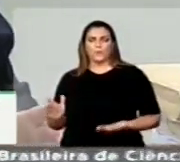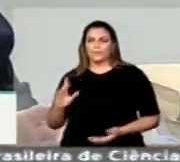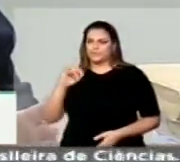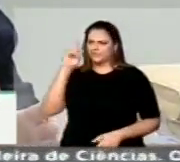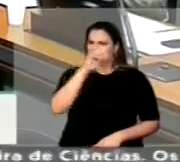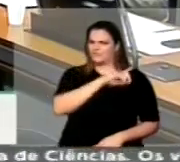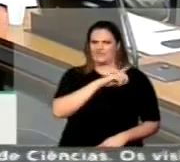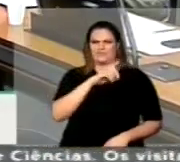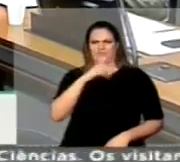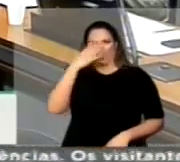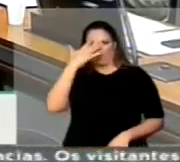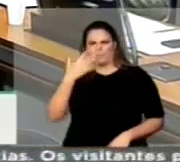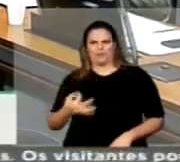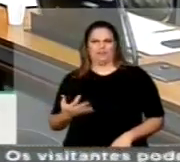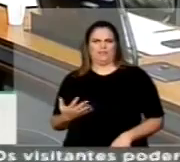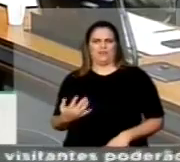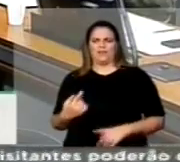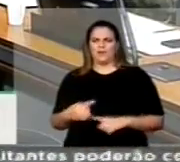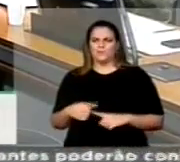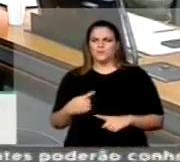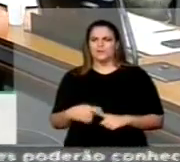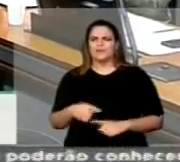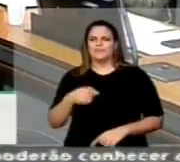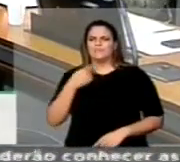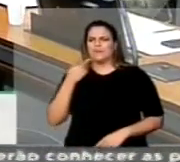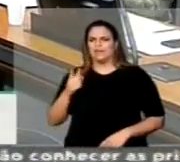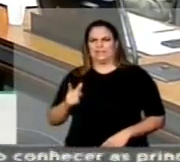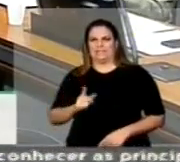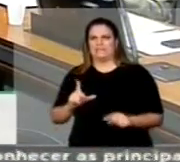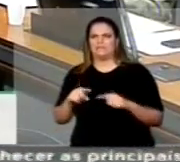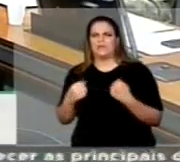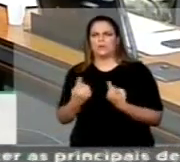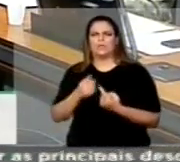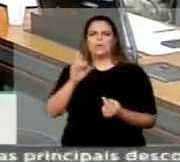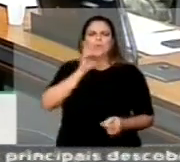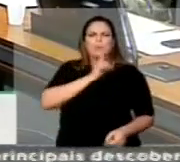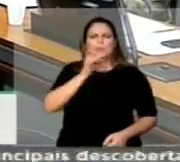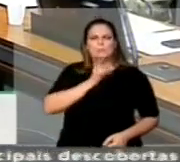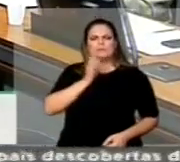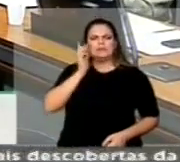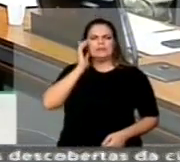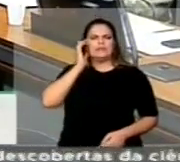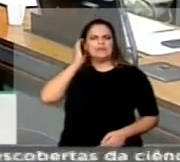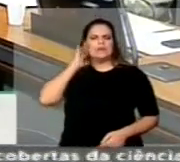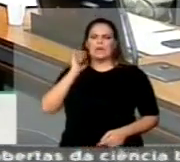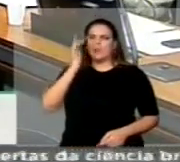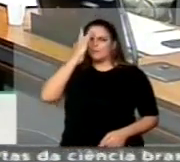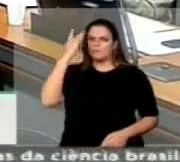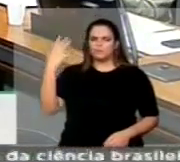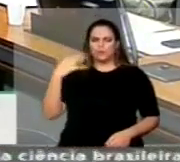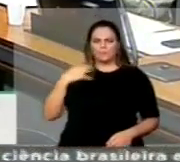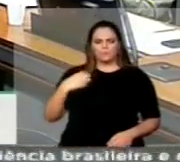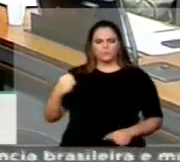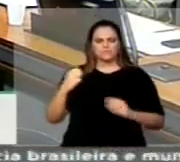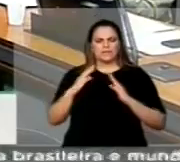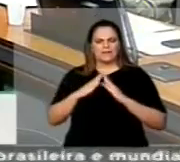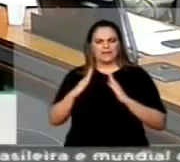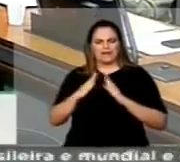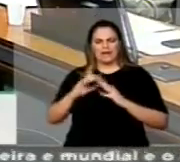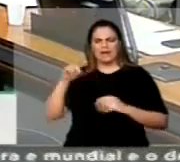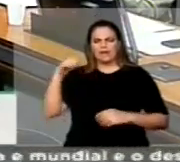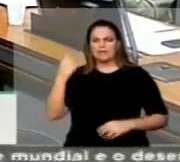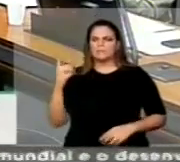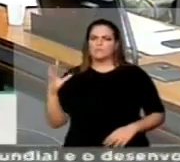compreender. Coloca uma suposta reunião num domingo e coloca que a pessoa foi me buscar em casa e essa mesma pessoa foi buscar o